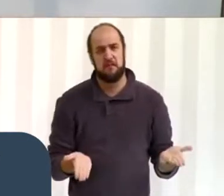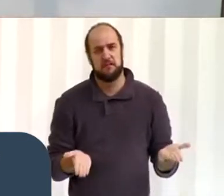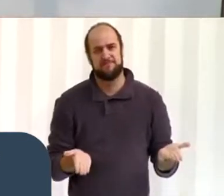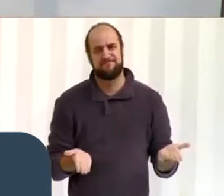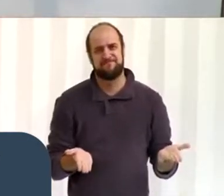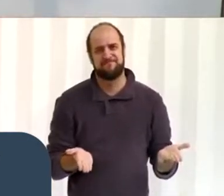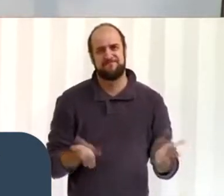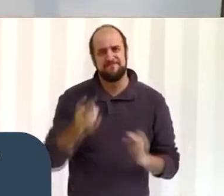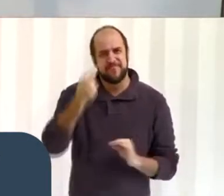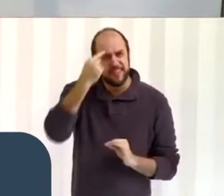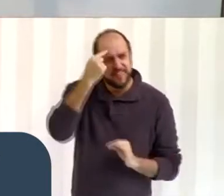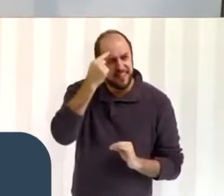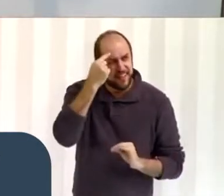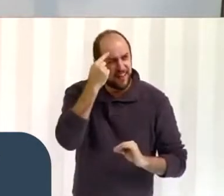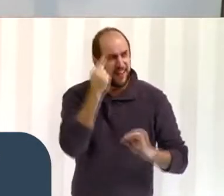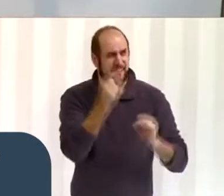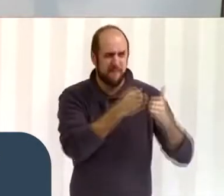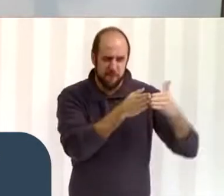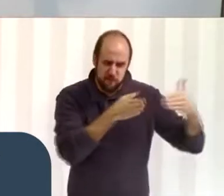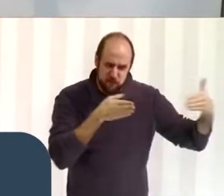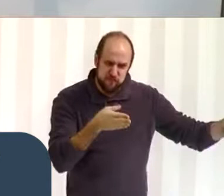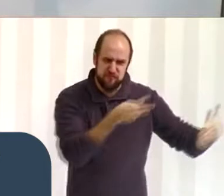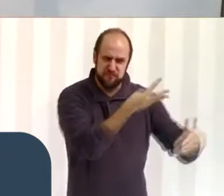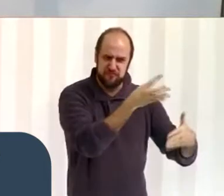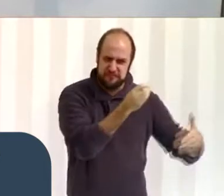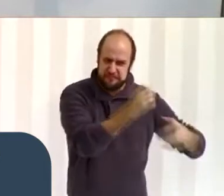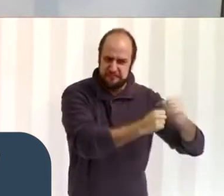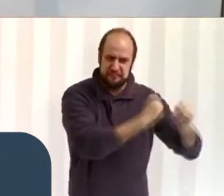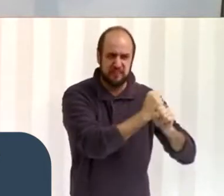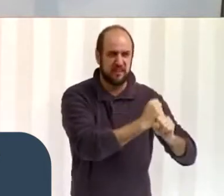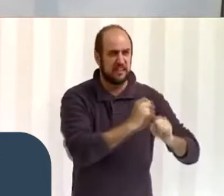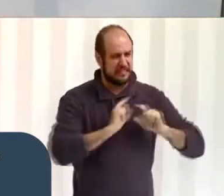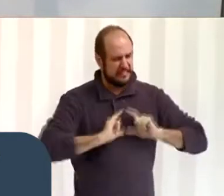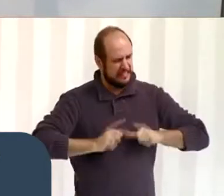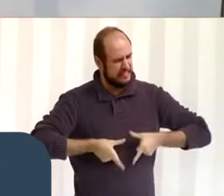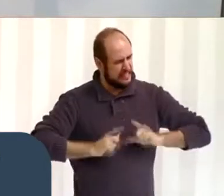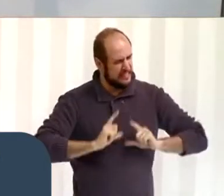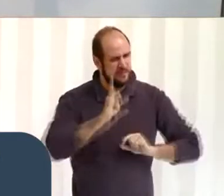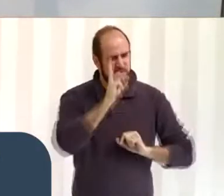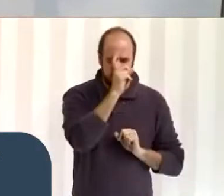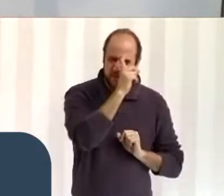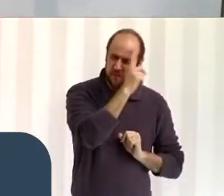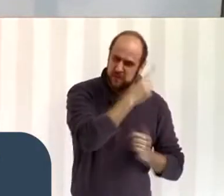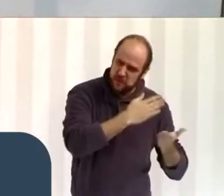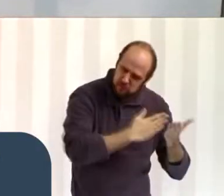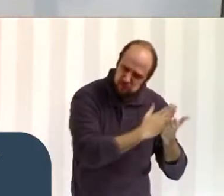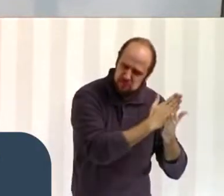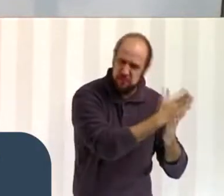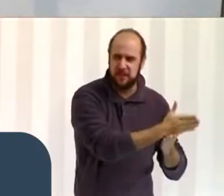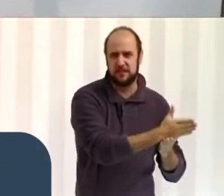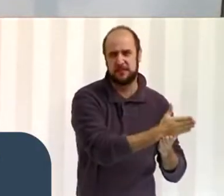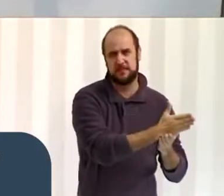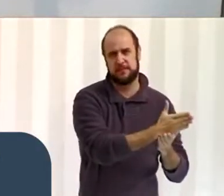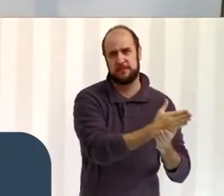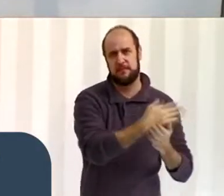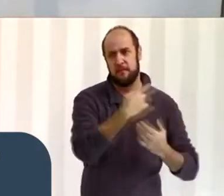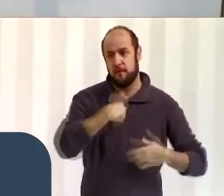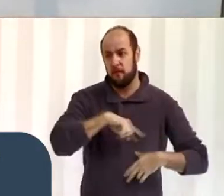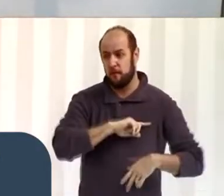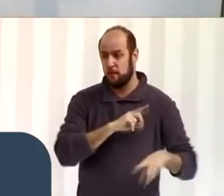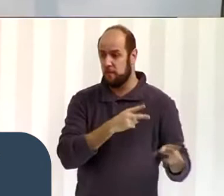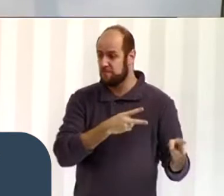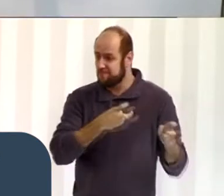Então era um período pelo qual Israel estava atravessando, em que a gente vai